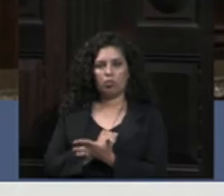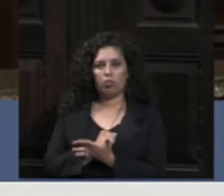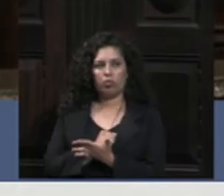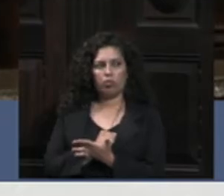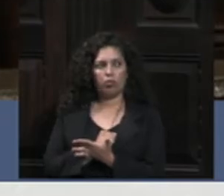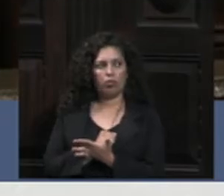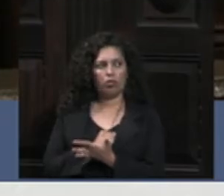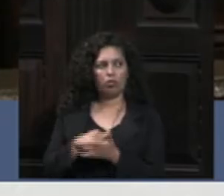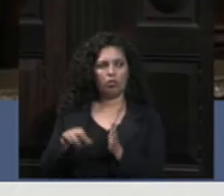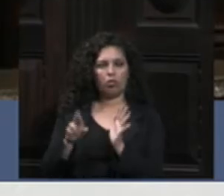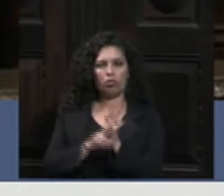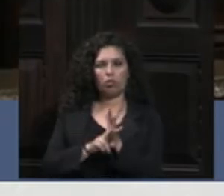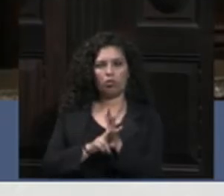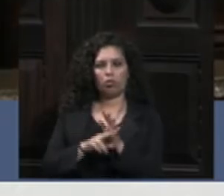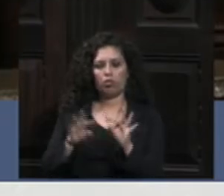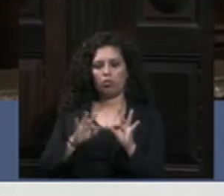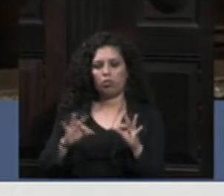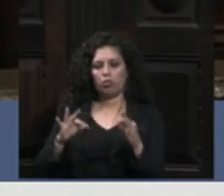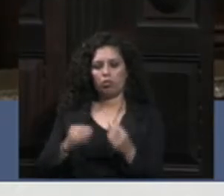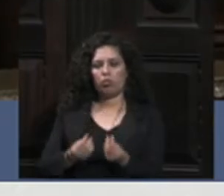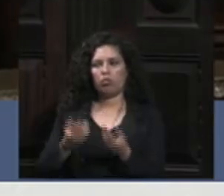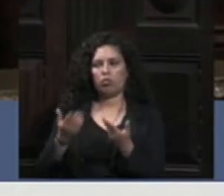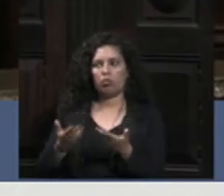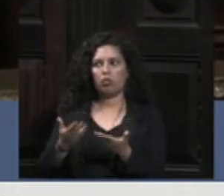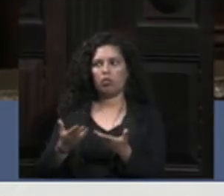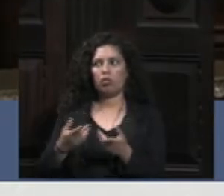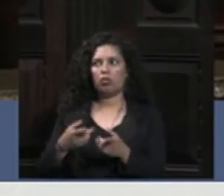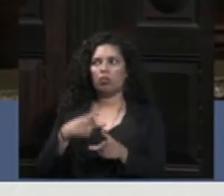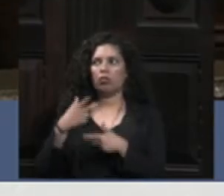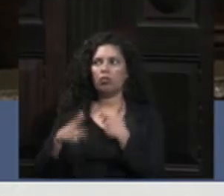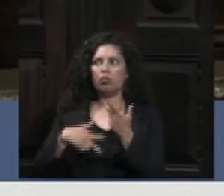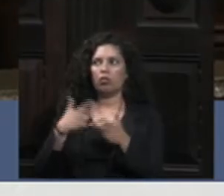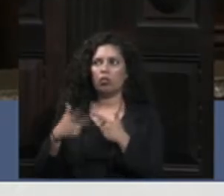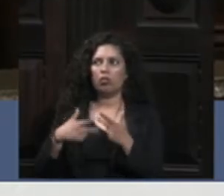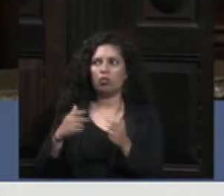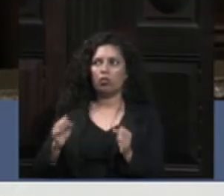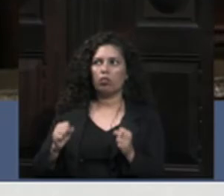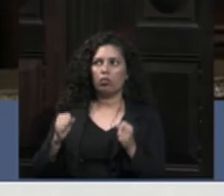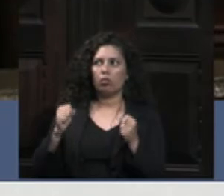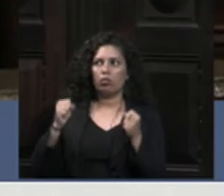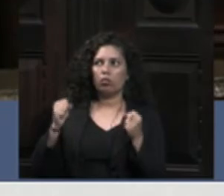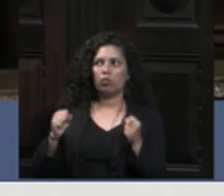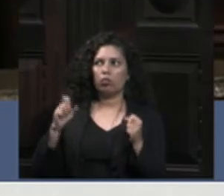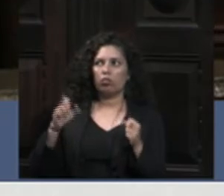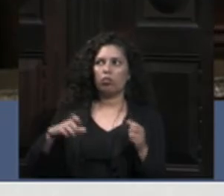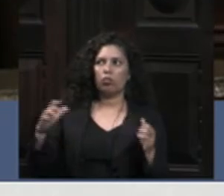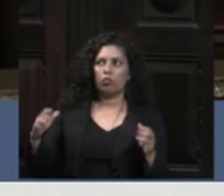o relatório, concluindo os trabalhos. Quero, portanto, dizer que a luta foi muito grande,